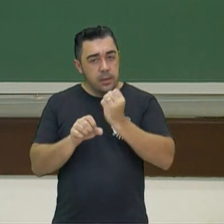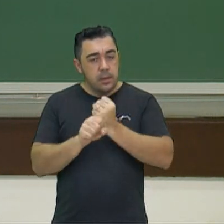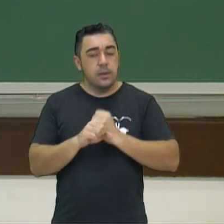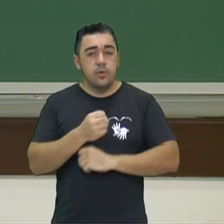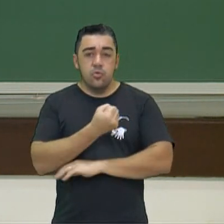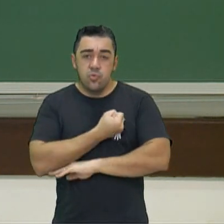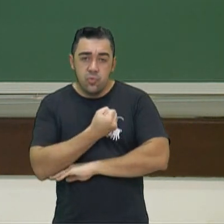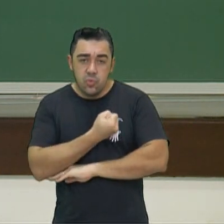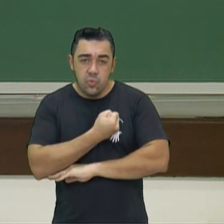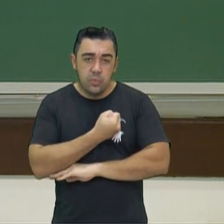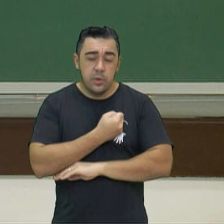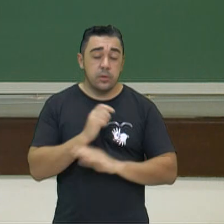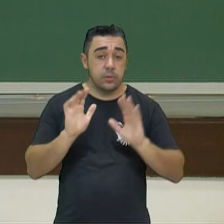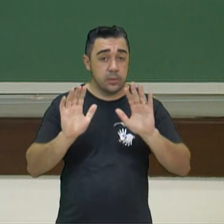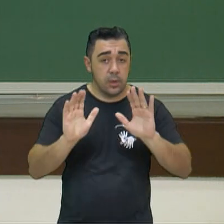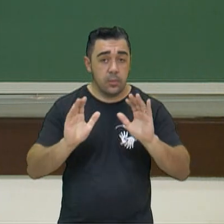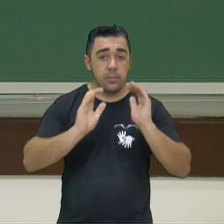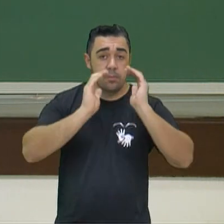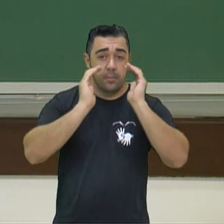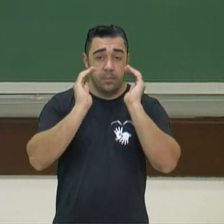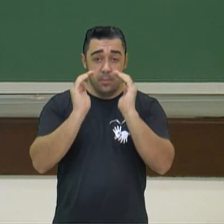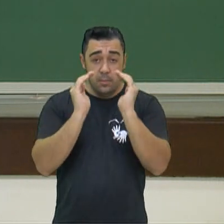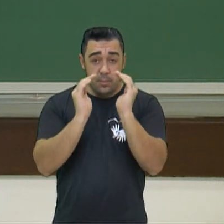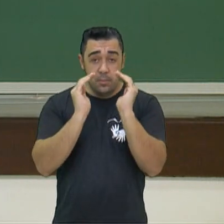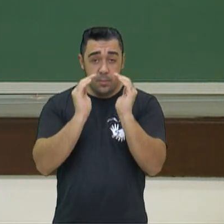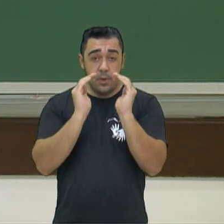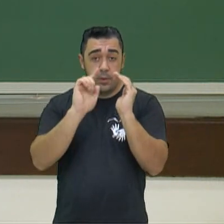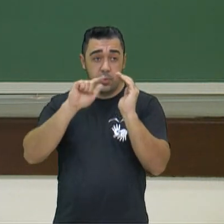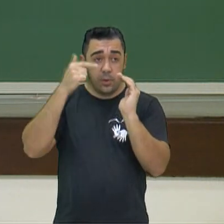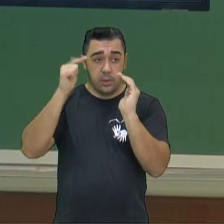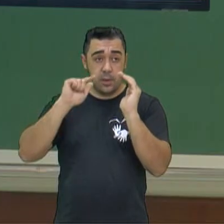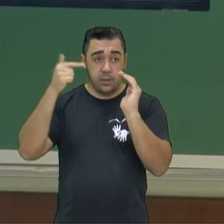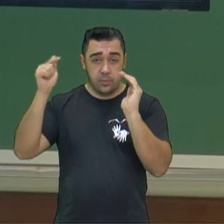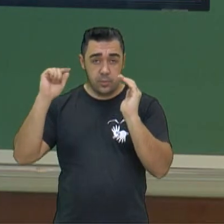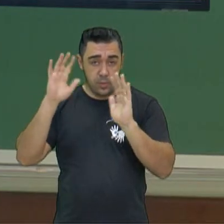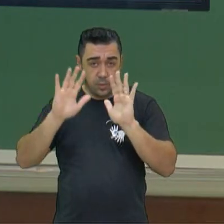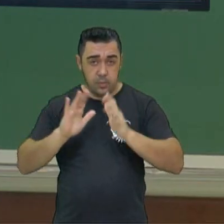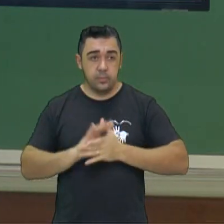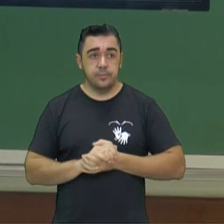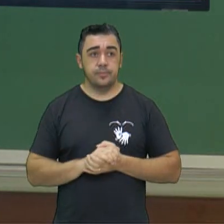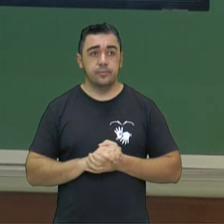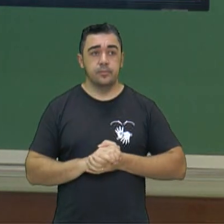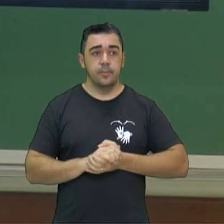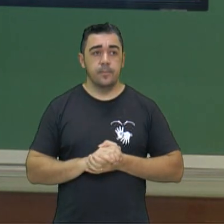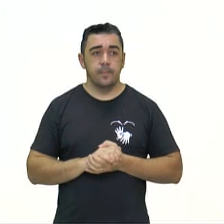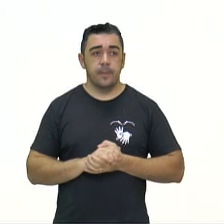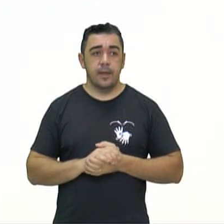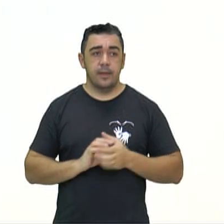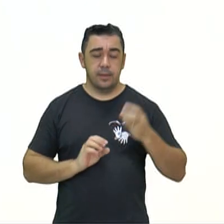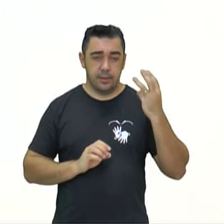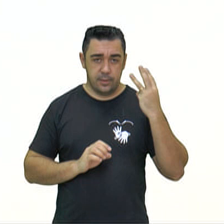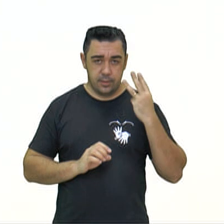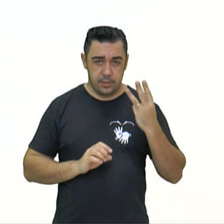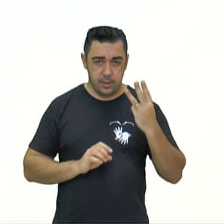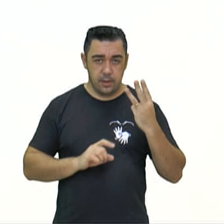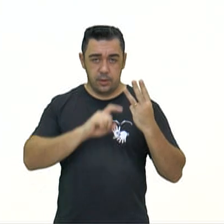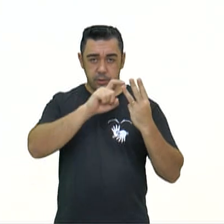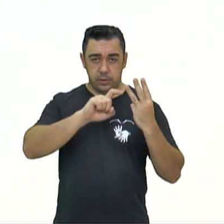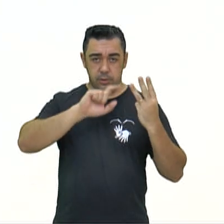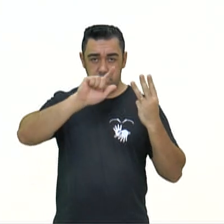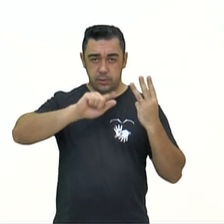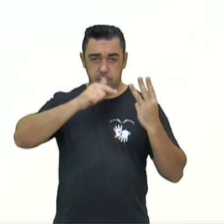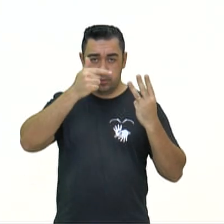colocar entre parênteses todos aqueles termos que eu vou elevar ao quadrado, certo? Então, como é que vai ficar? Quadrado do